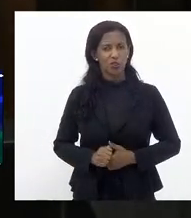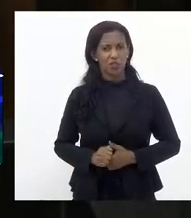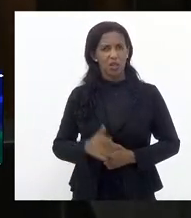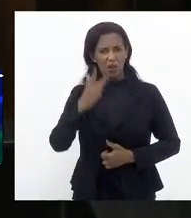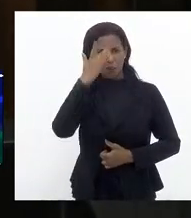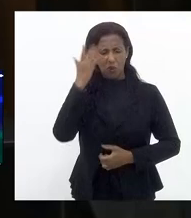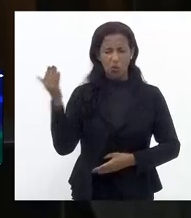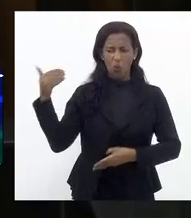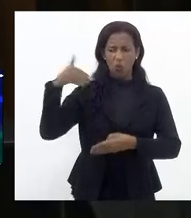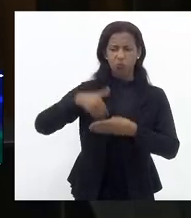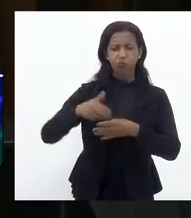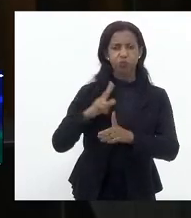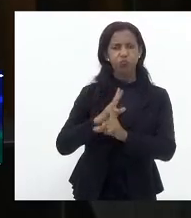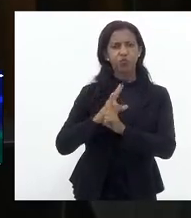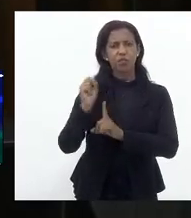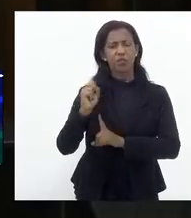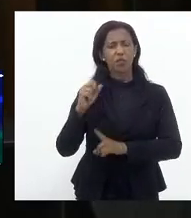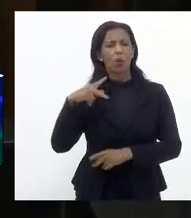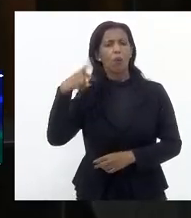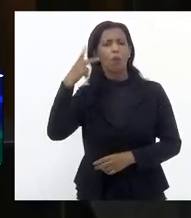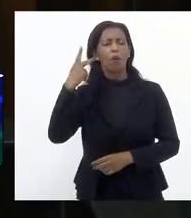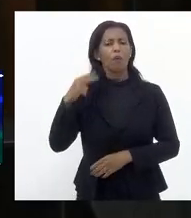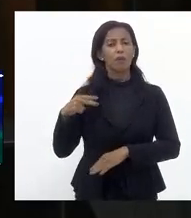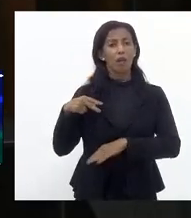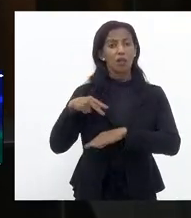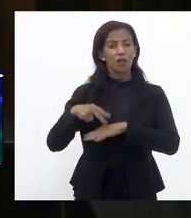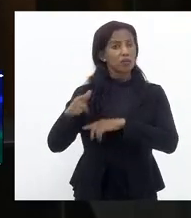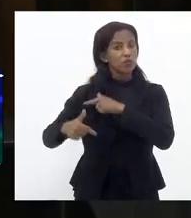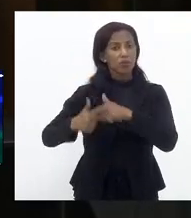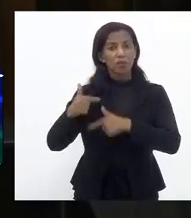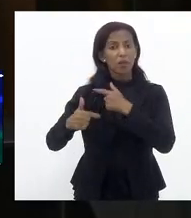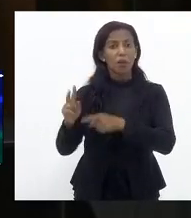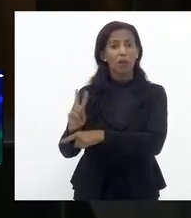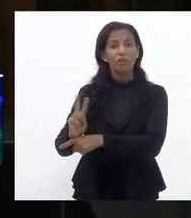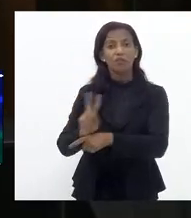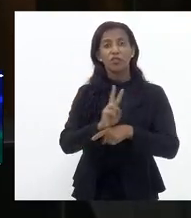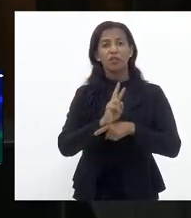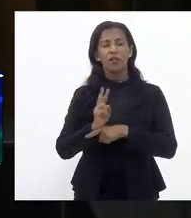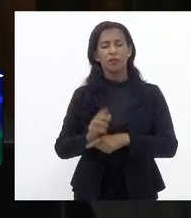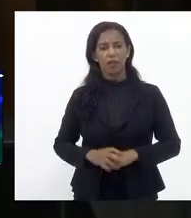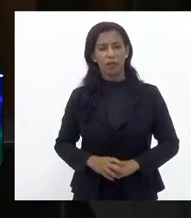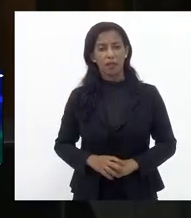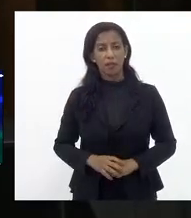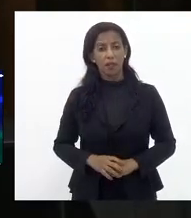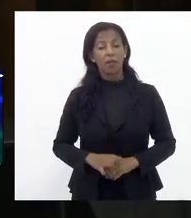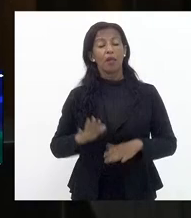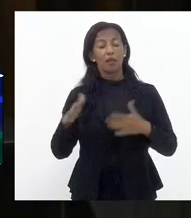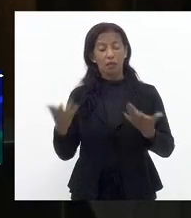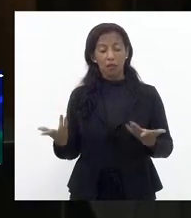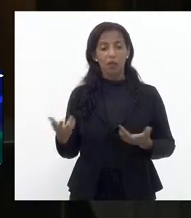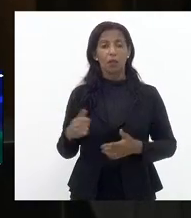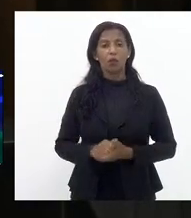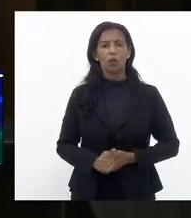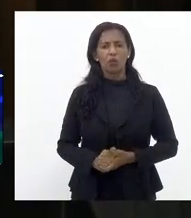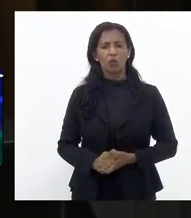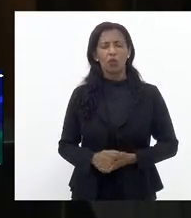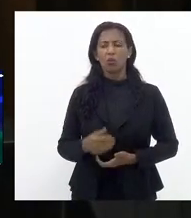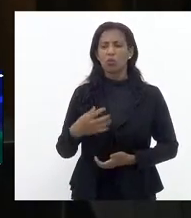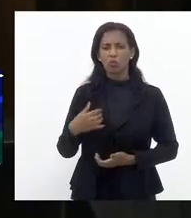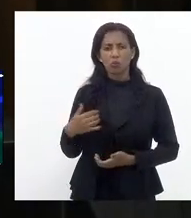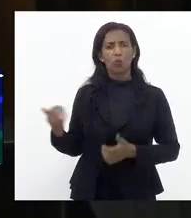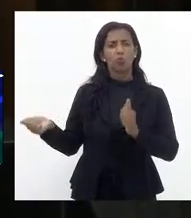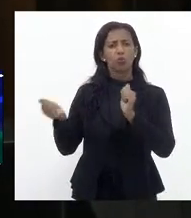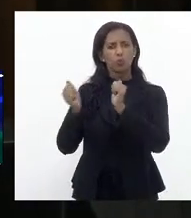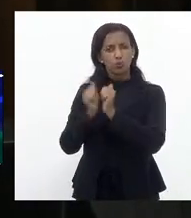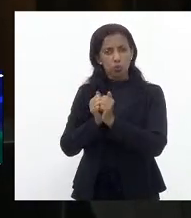chancelado, tutelado pelo povo, de exercer a sua real função, fiscalizando, presidente, tentando tolir e amedrontar o vereador. Estou